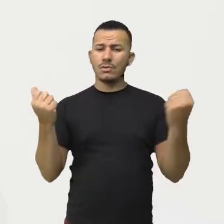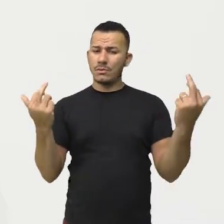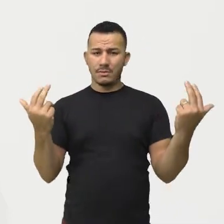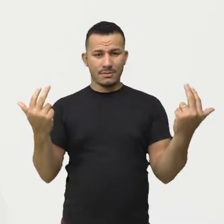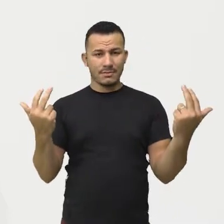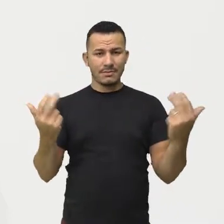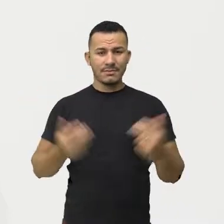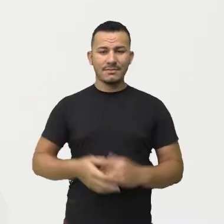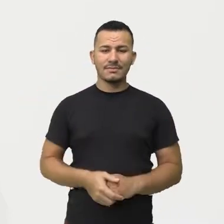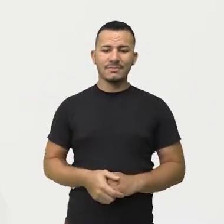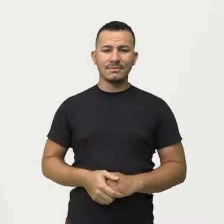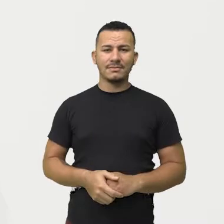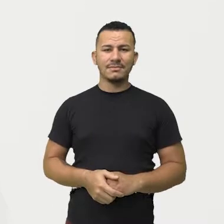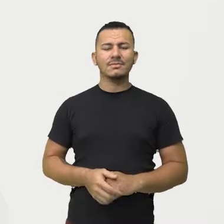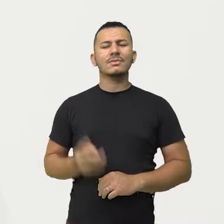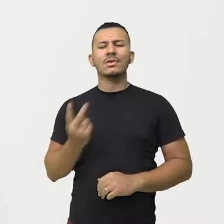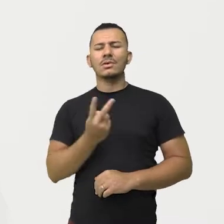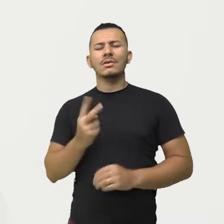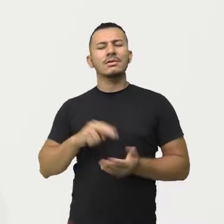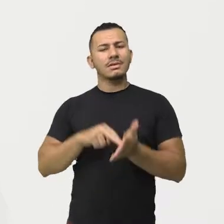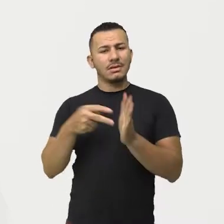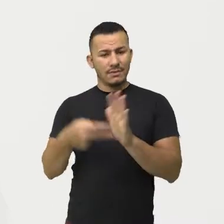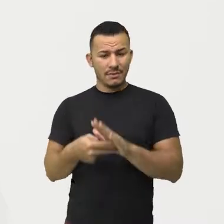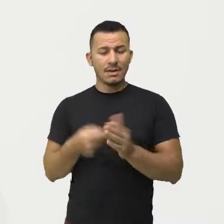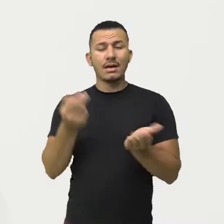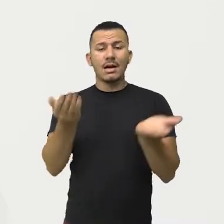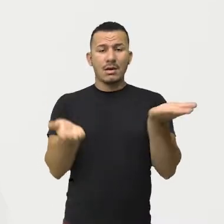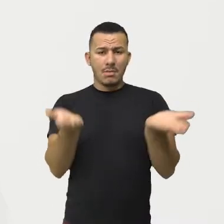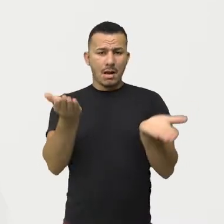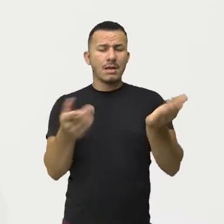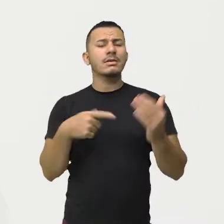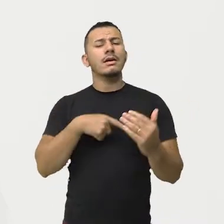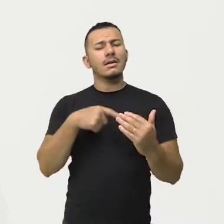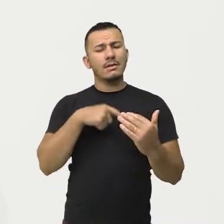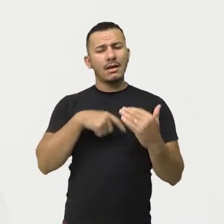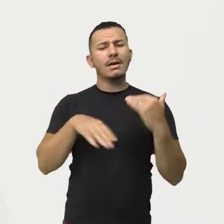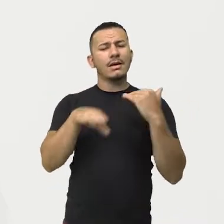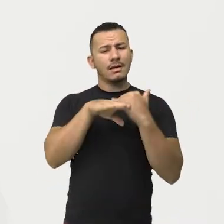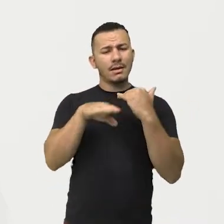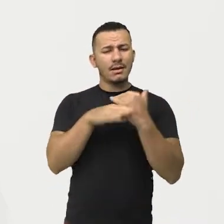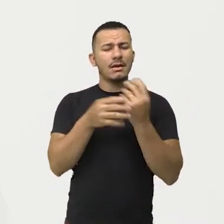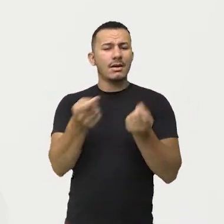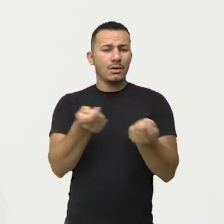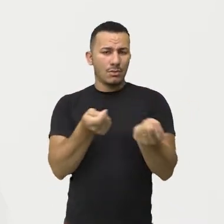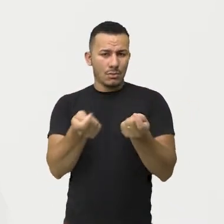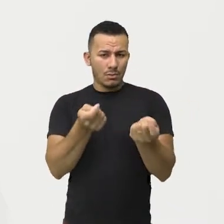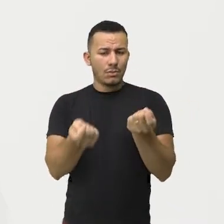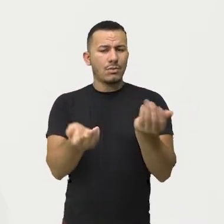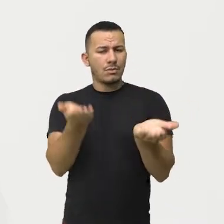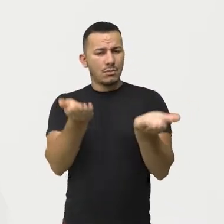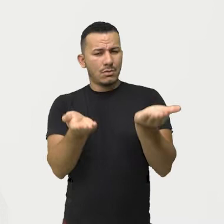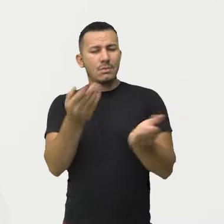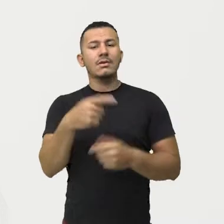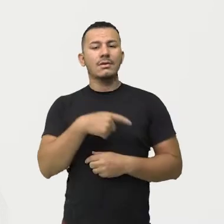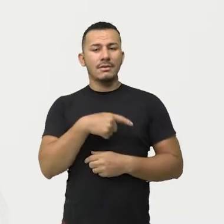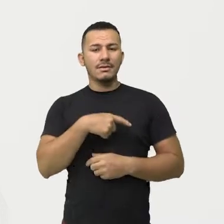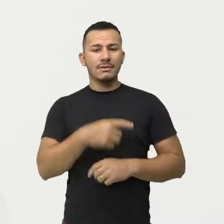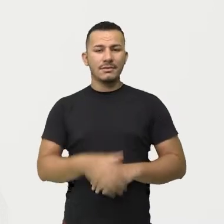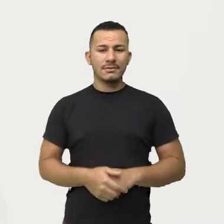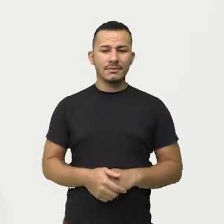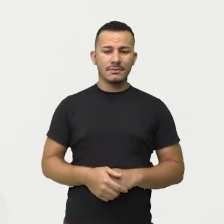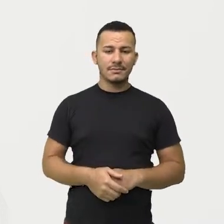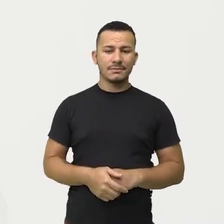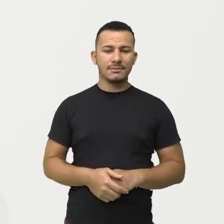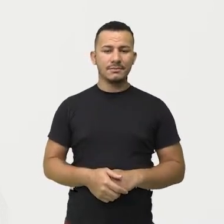bolas. Significando que essa balança, ela está o quê? Ela está equilibrada, olha só. Com